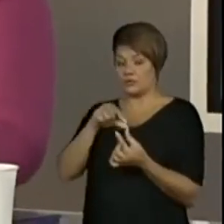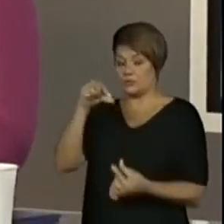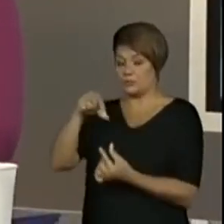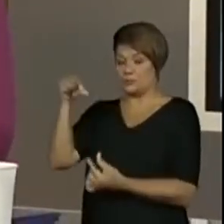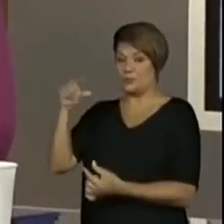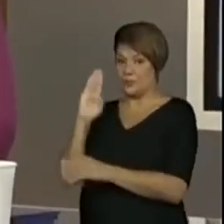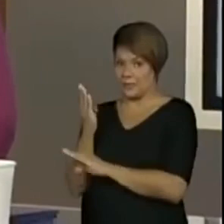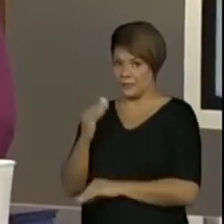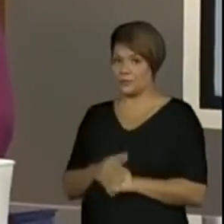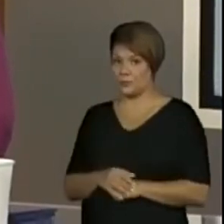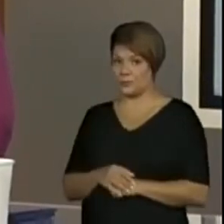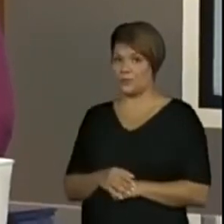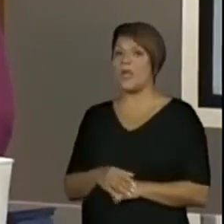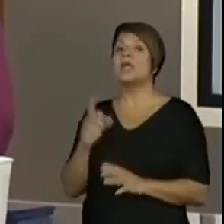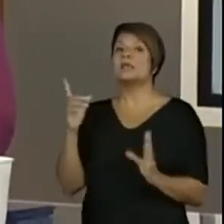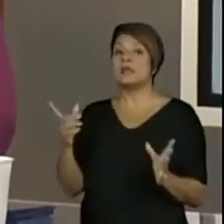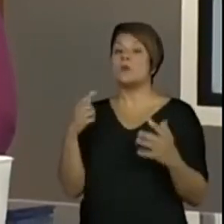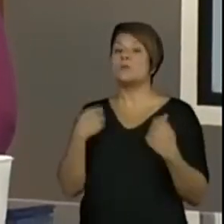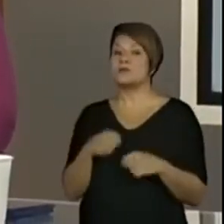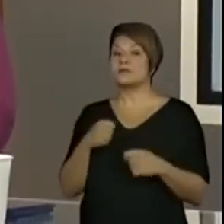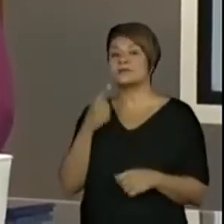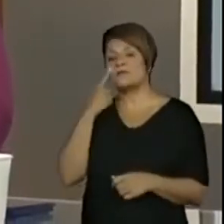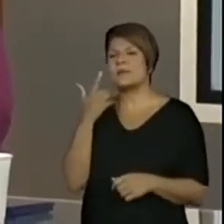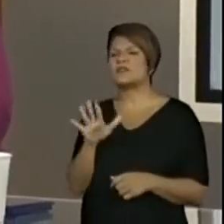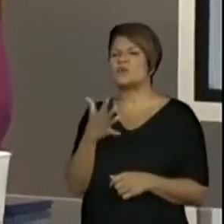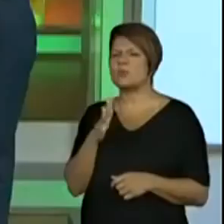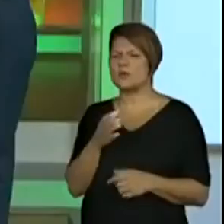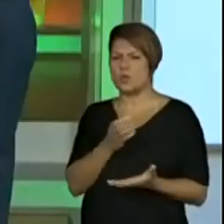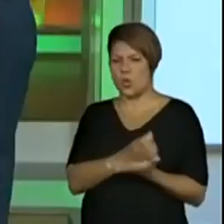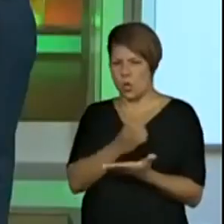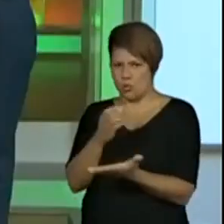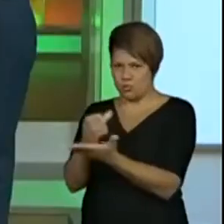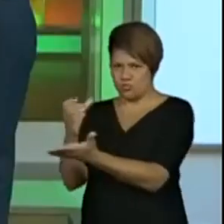qual copo tem 15 palitos,